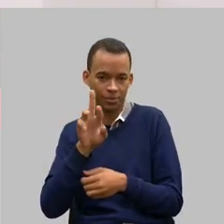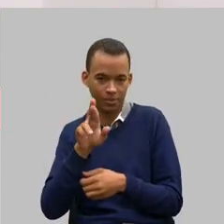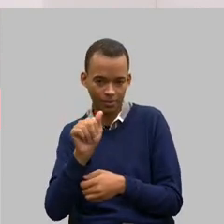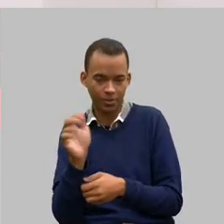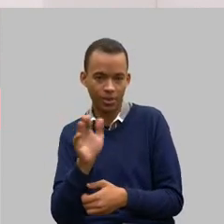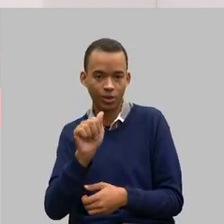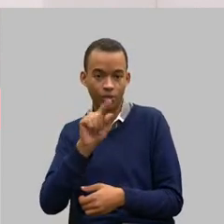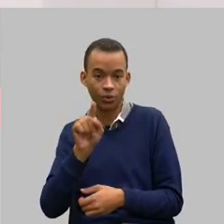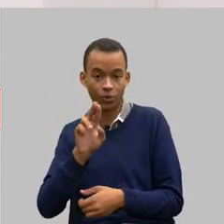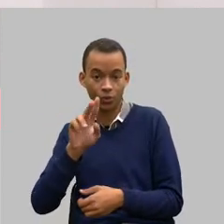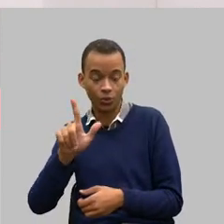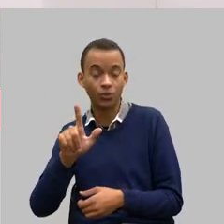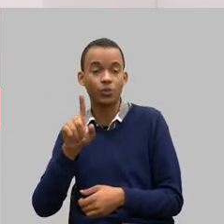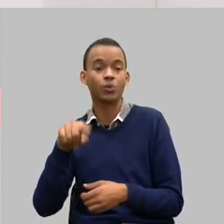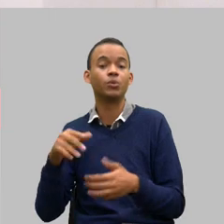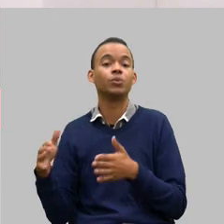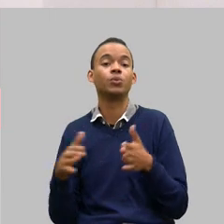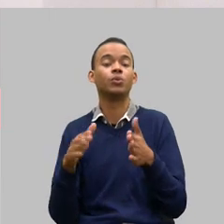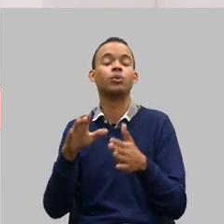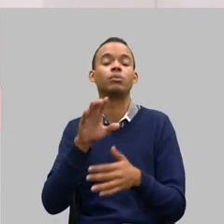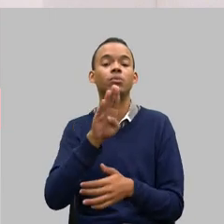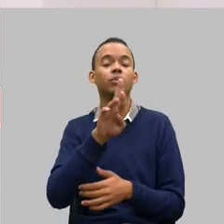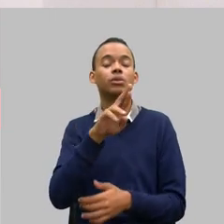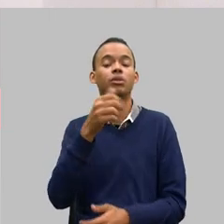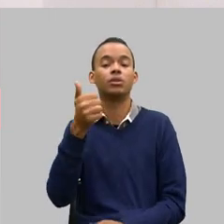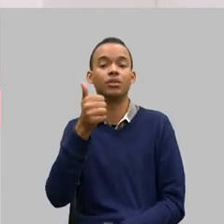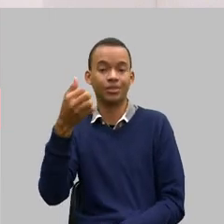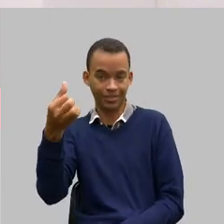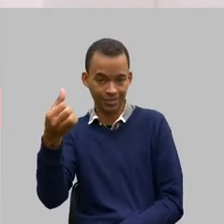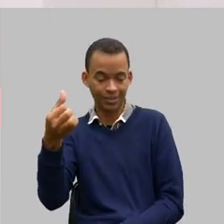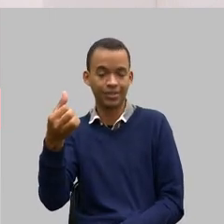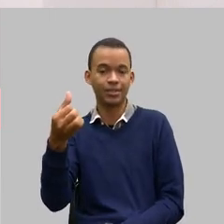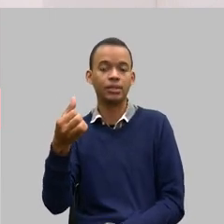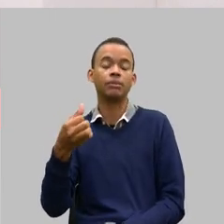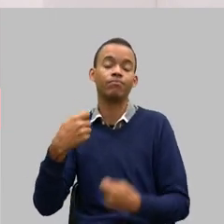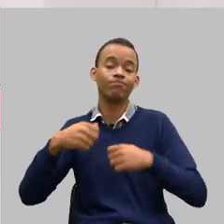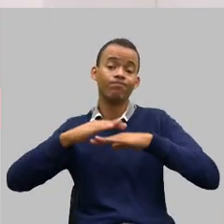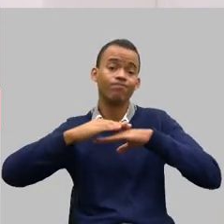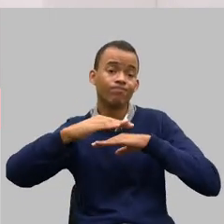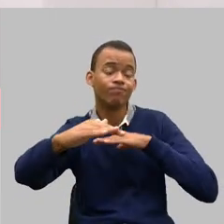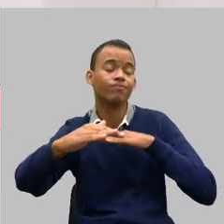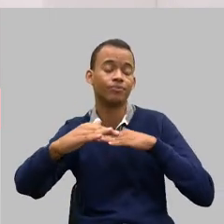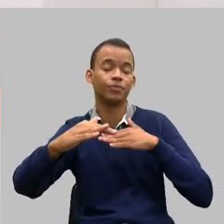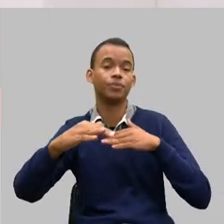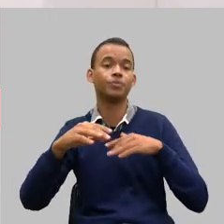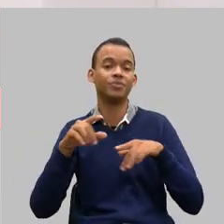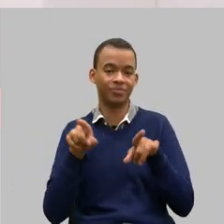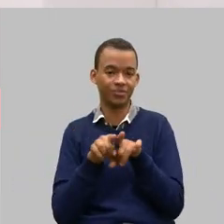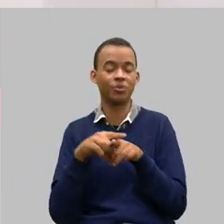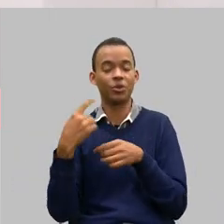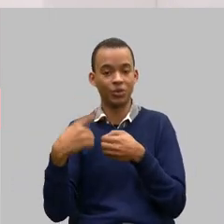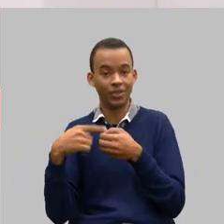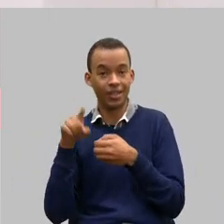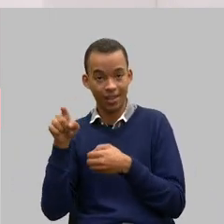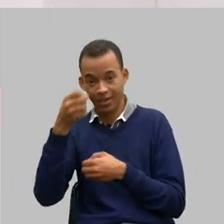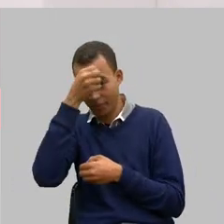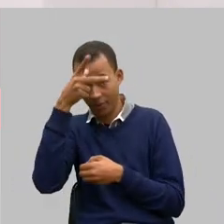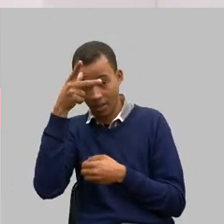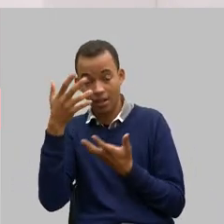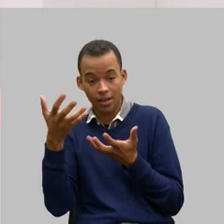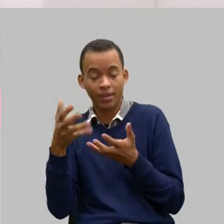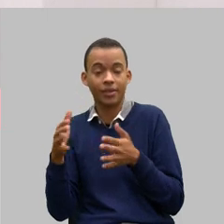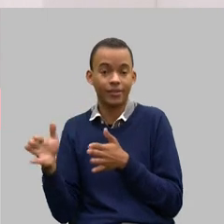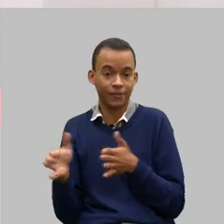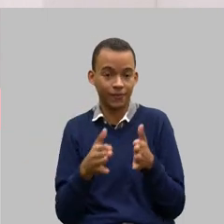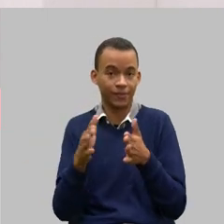eh um recapeamento nós temos um sonho também de Pedra Azul que é do prefeito març que é a estrada de Pedra